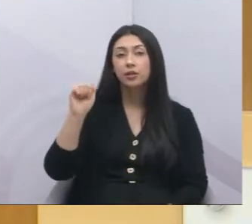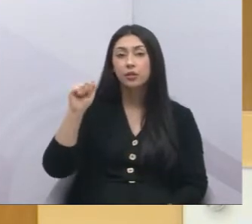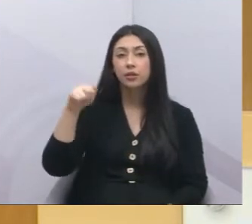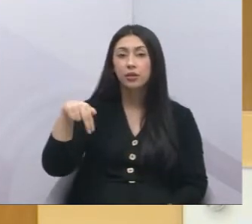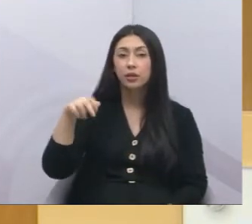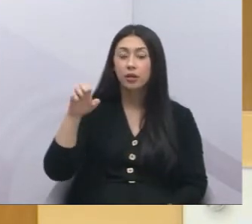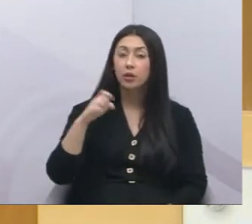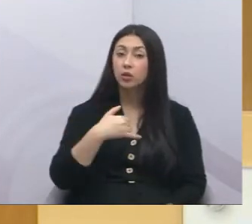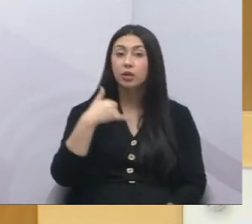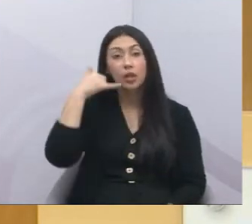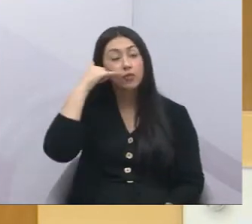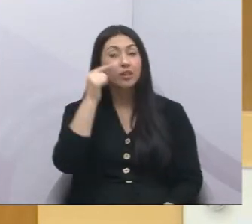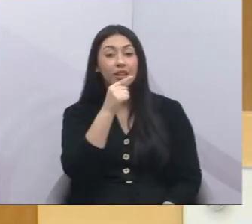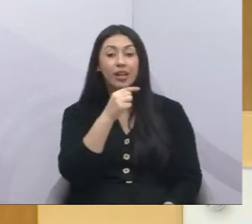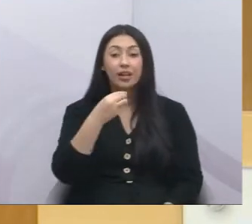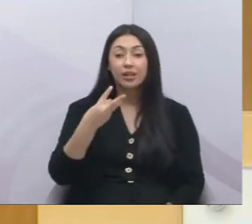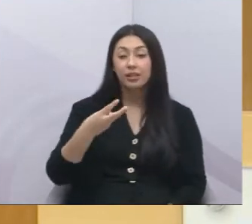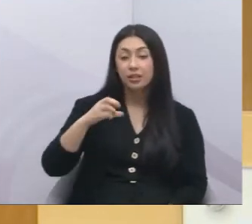lá é